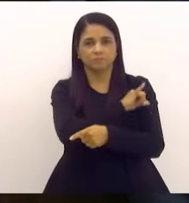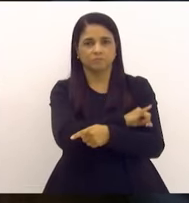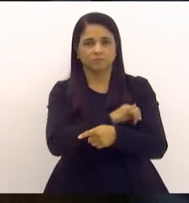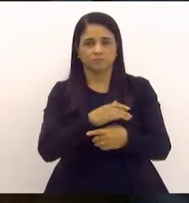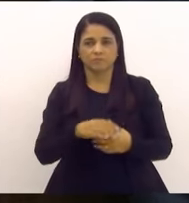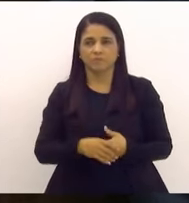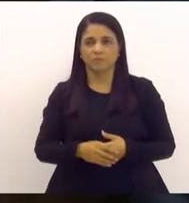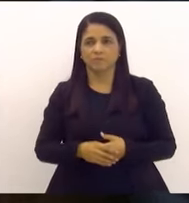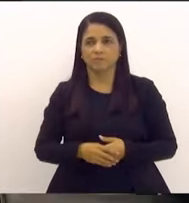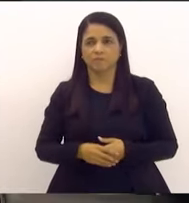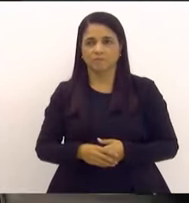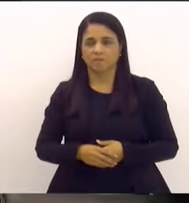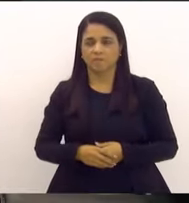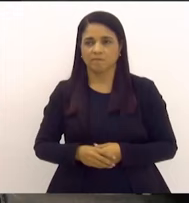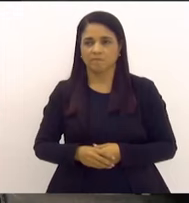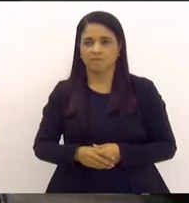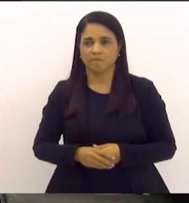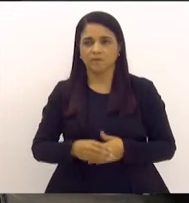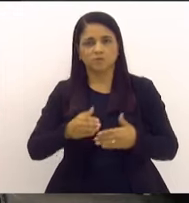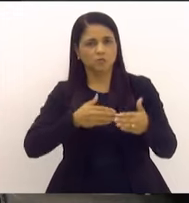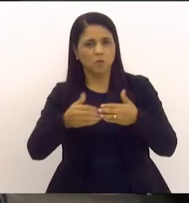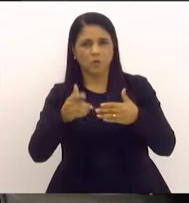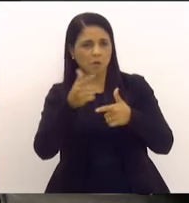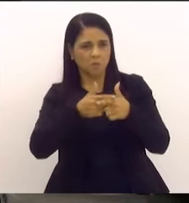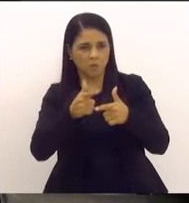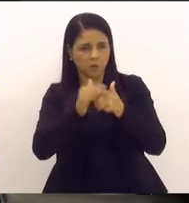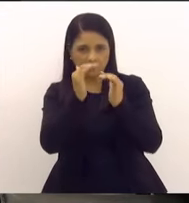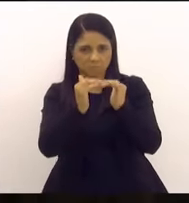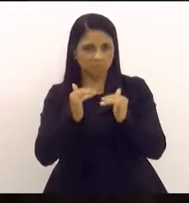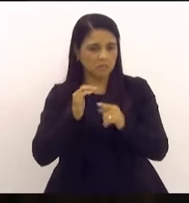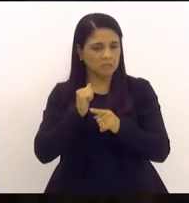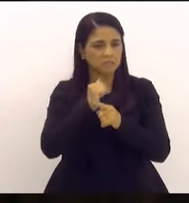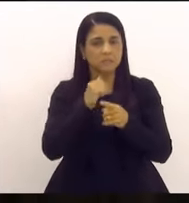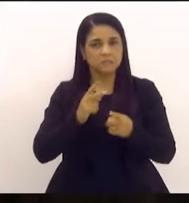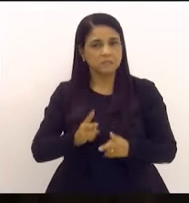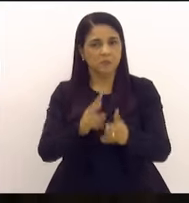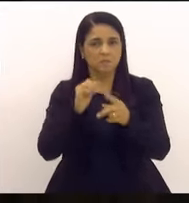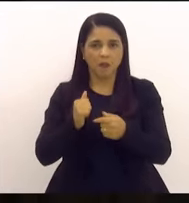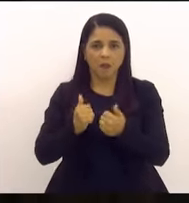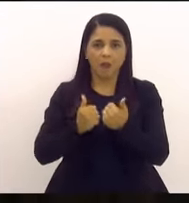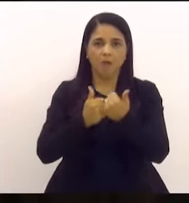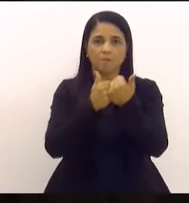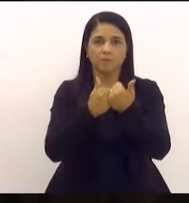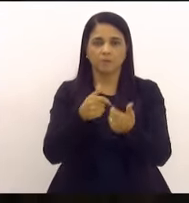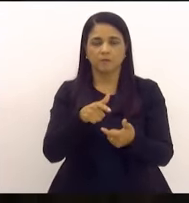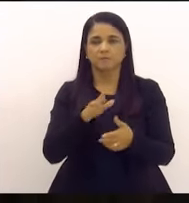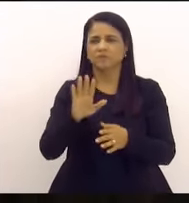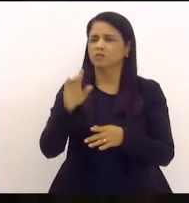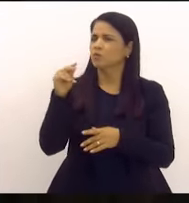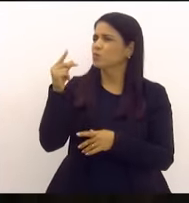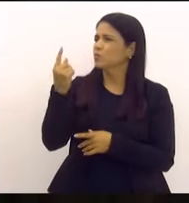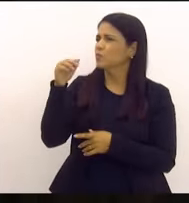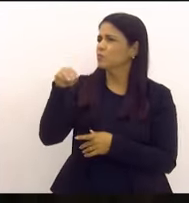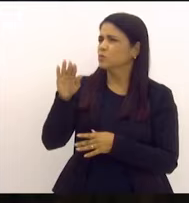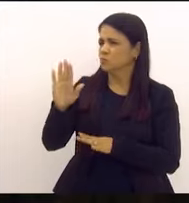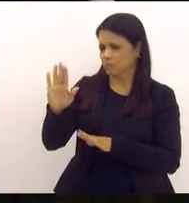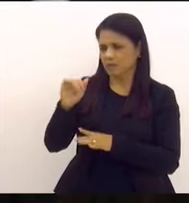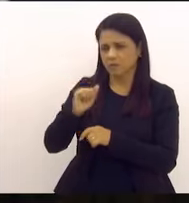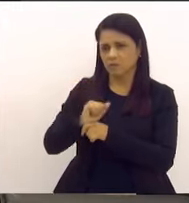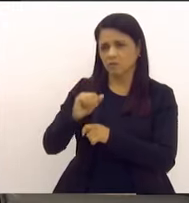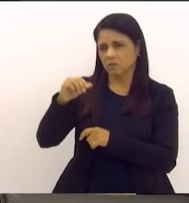bandeira. Presidente, deputado, deputado Cláudio, um minuto, deputado Antônio, deputado Cláudio Caiado